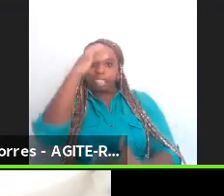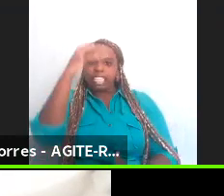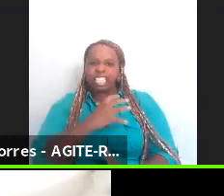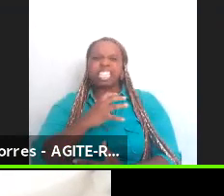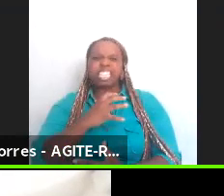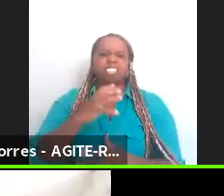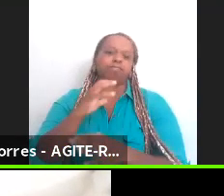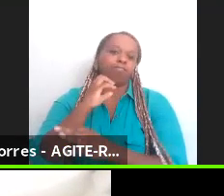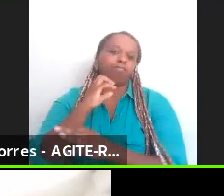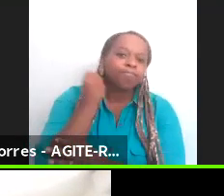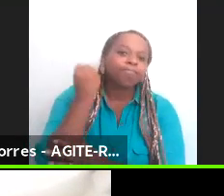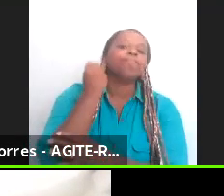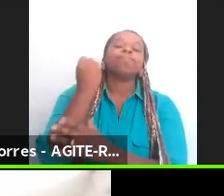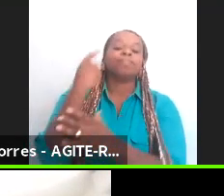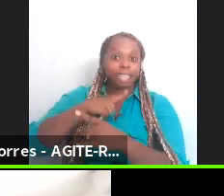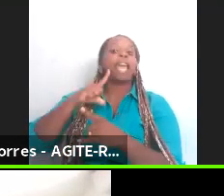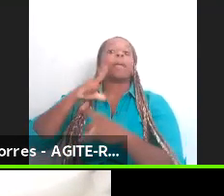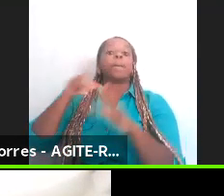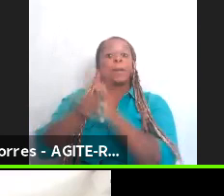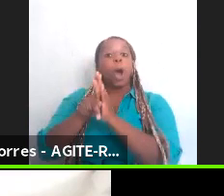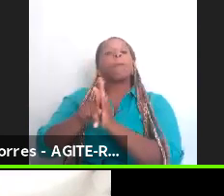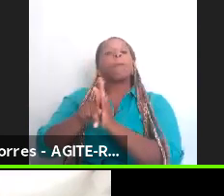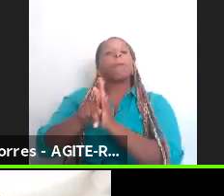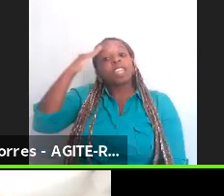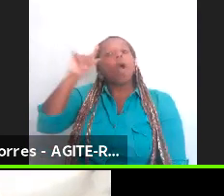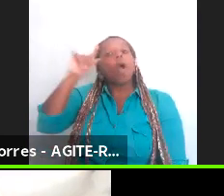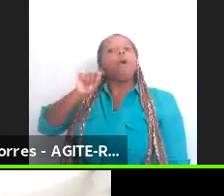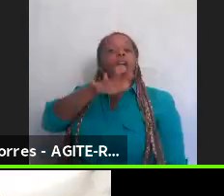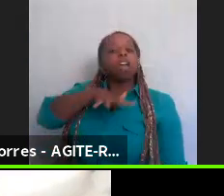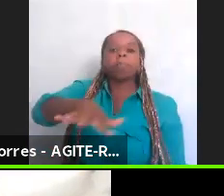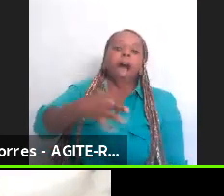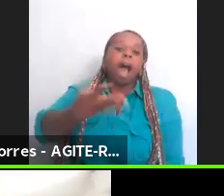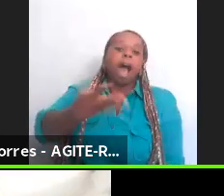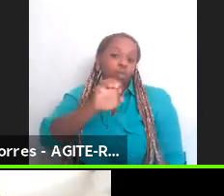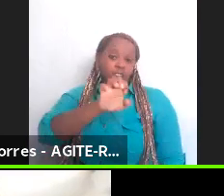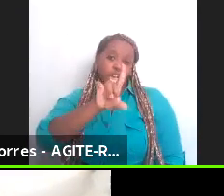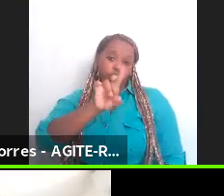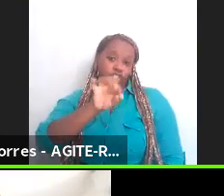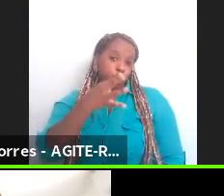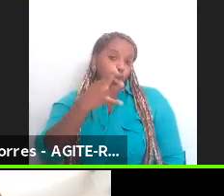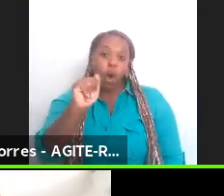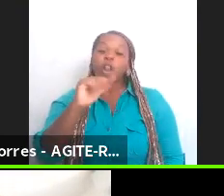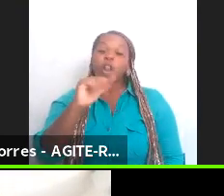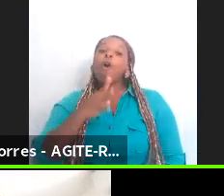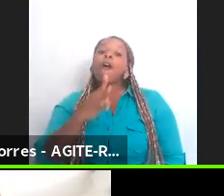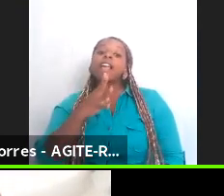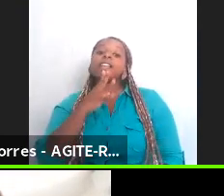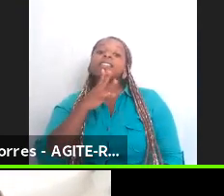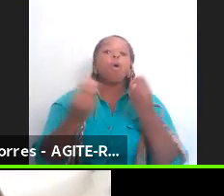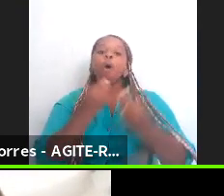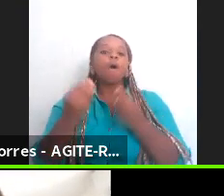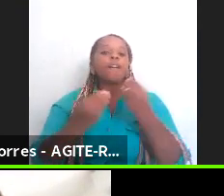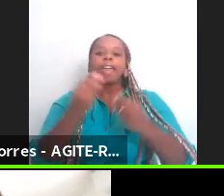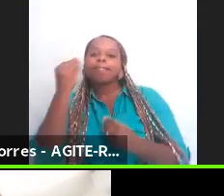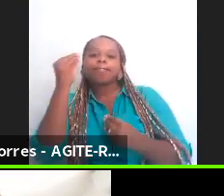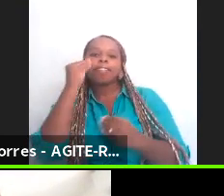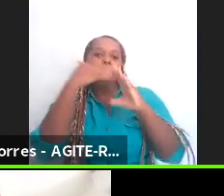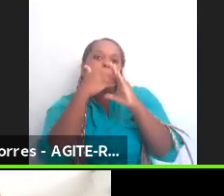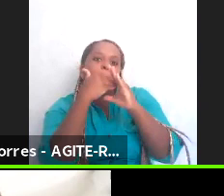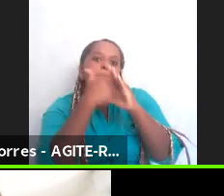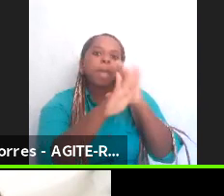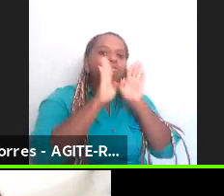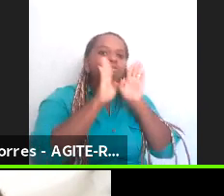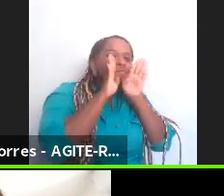da editora, fazer um e-mail, assim, não genérico, né, mas específico para aquela